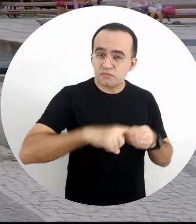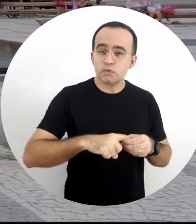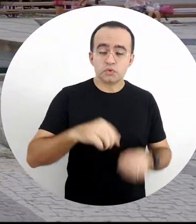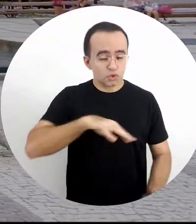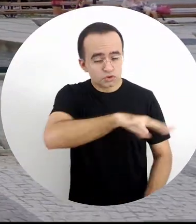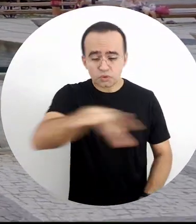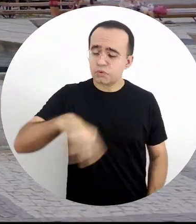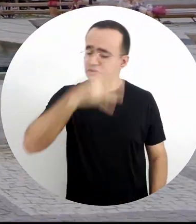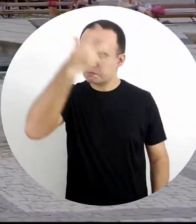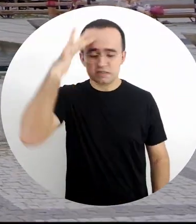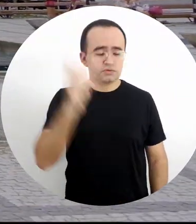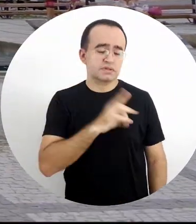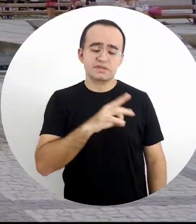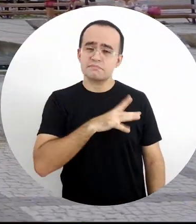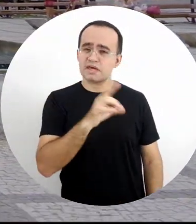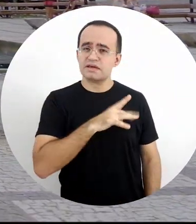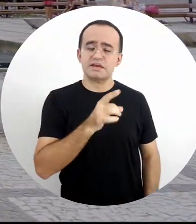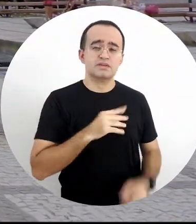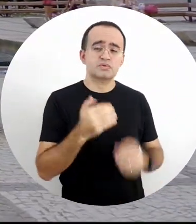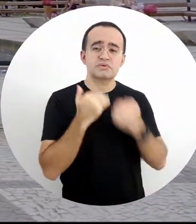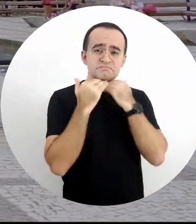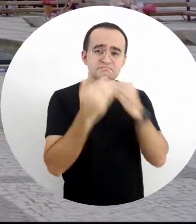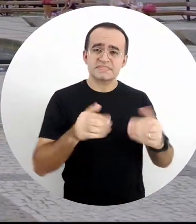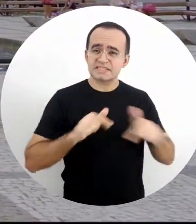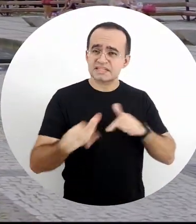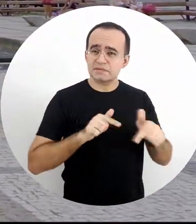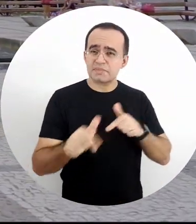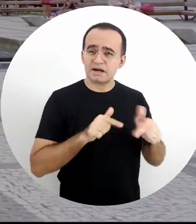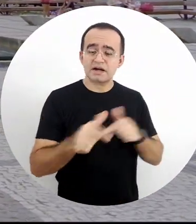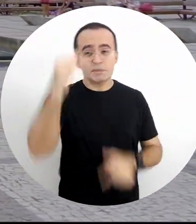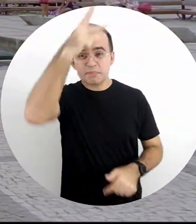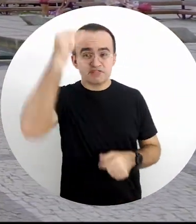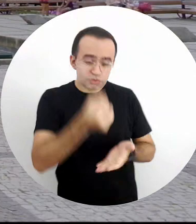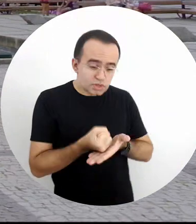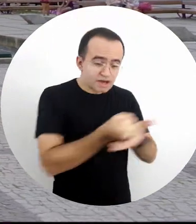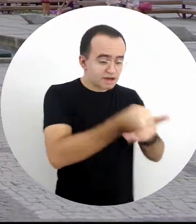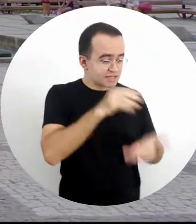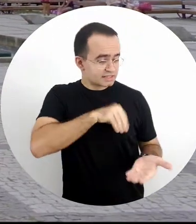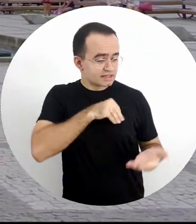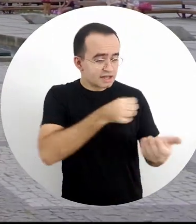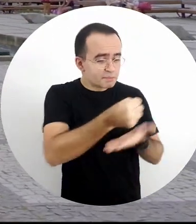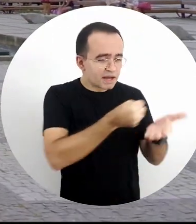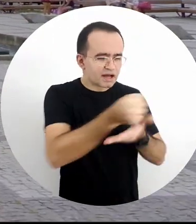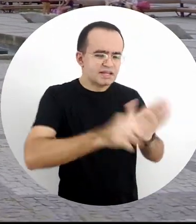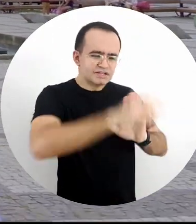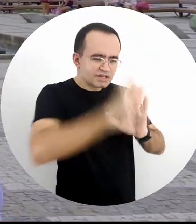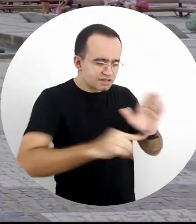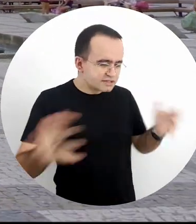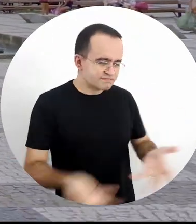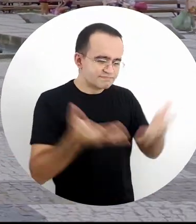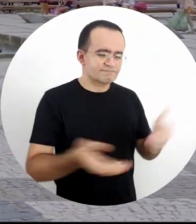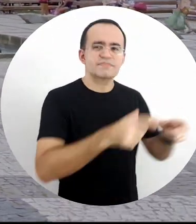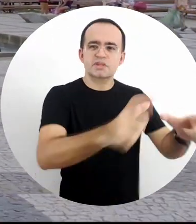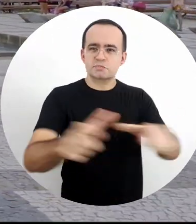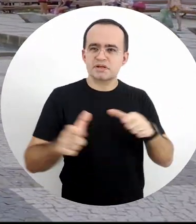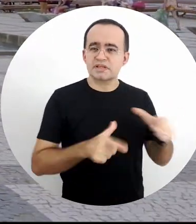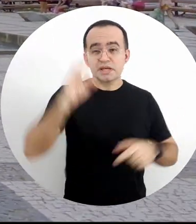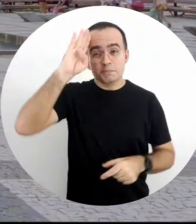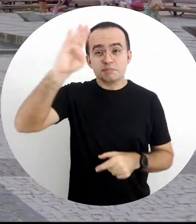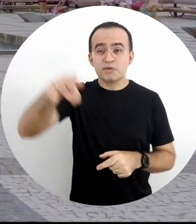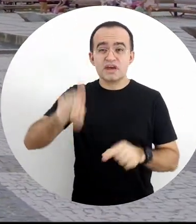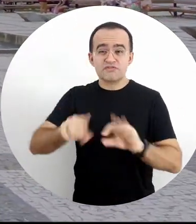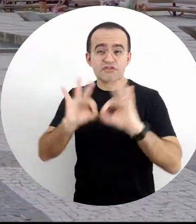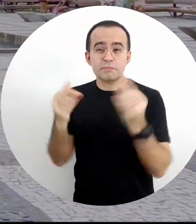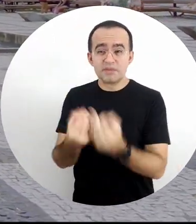a fome voltou. Todo mundo tem medo do desemprego. A prefeitura tem que garantir renda básica, assegurando dignidade e estimulando a economia de cada